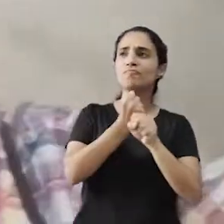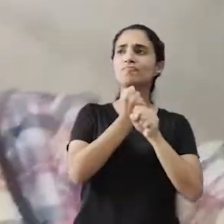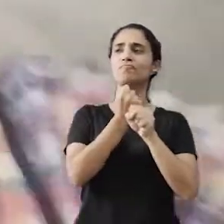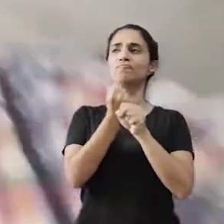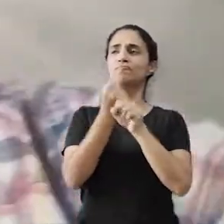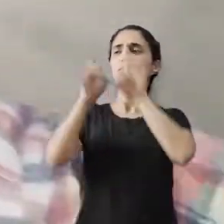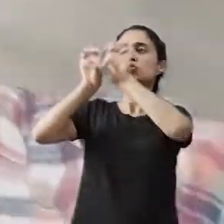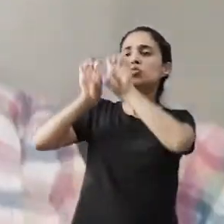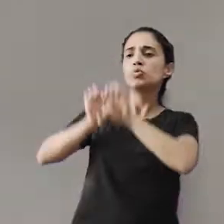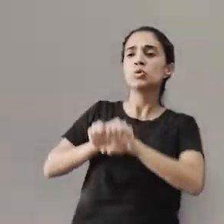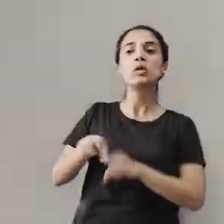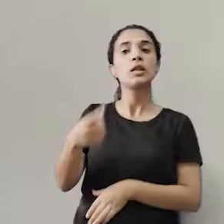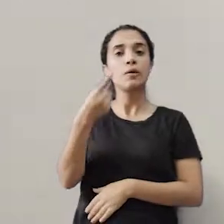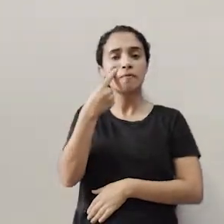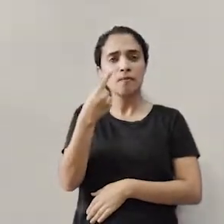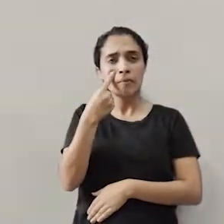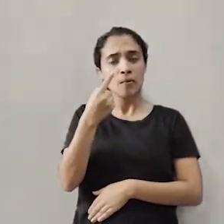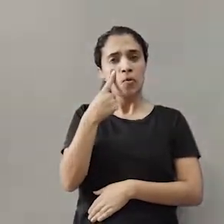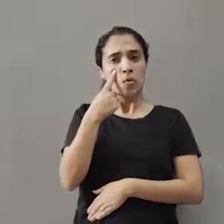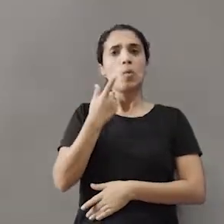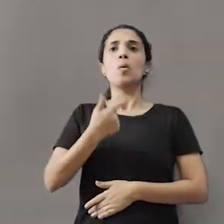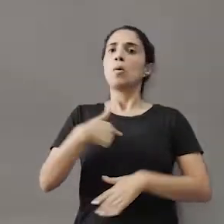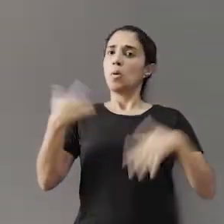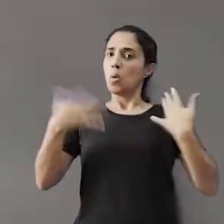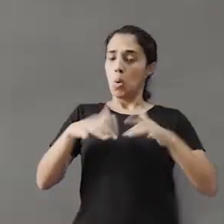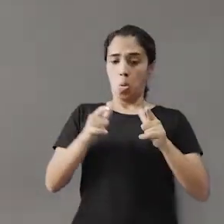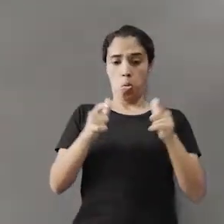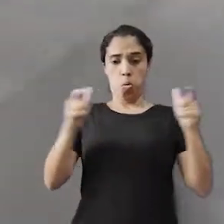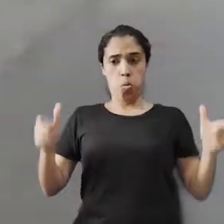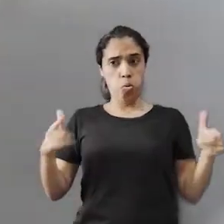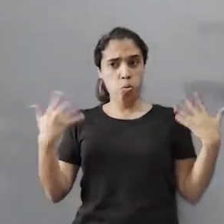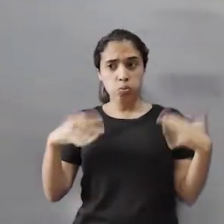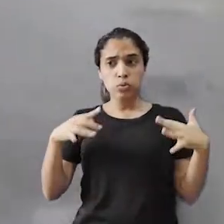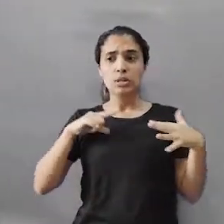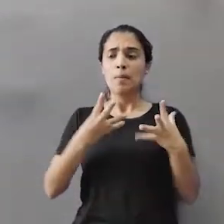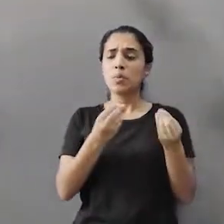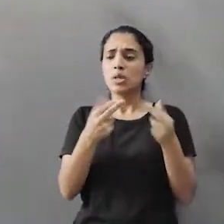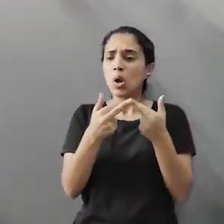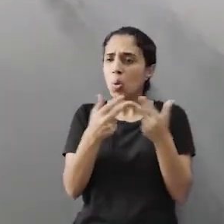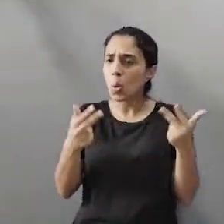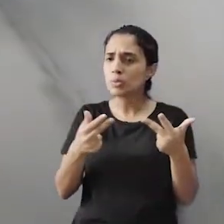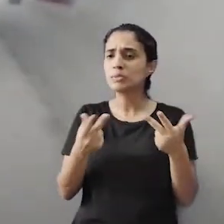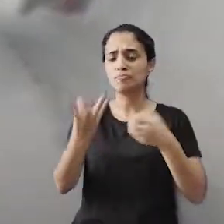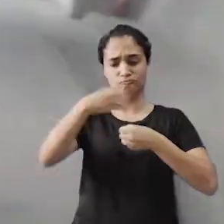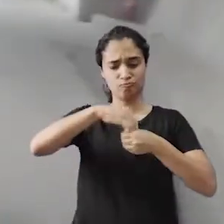por esse túnel que é bem grande, tem muita coisa aqui,